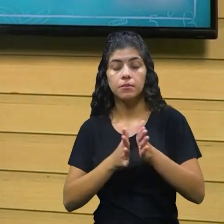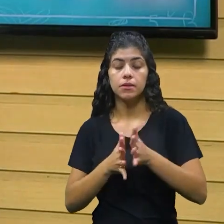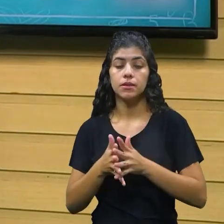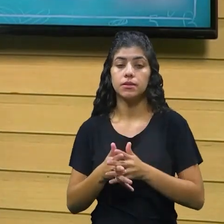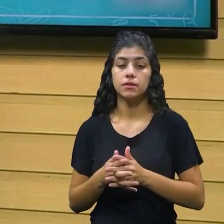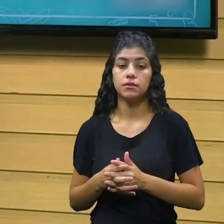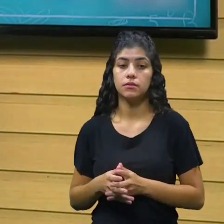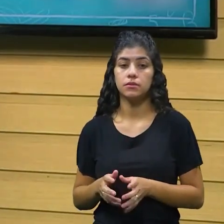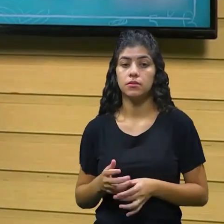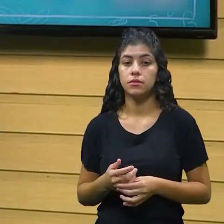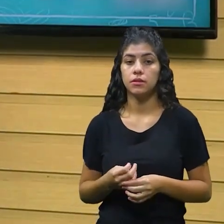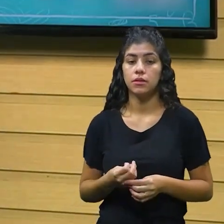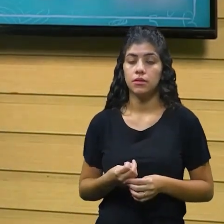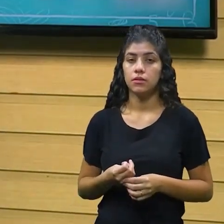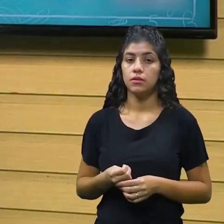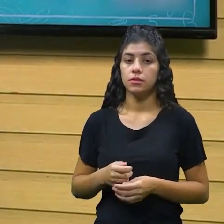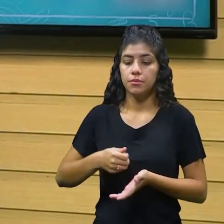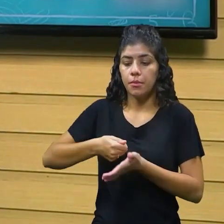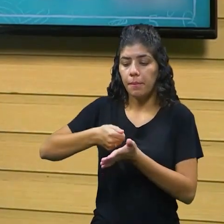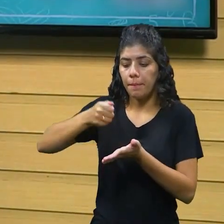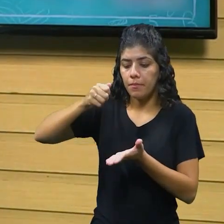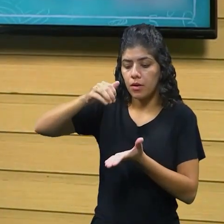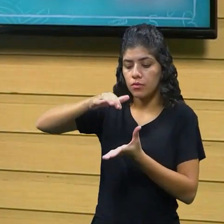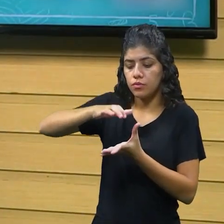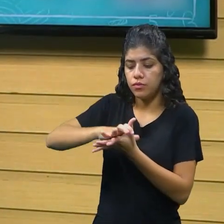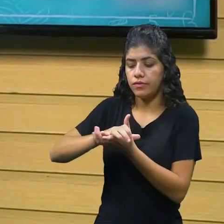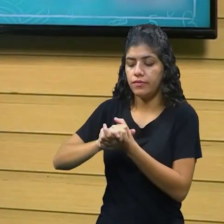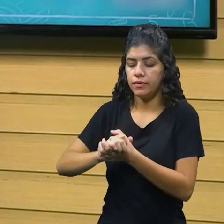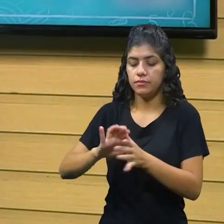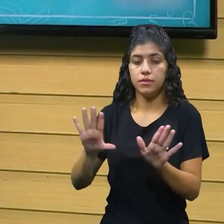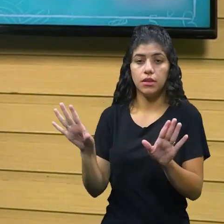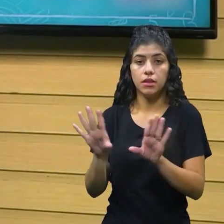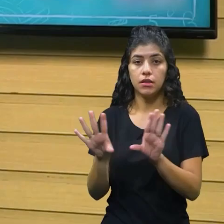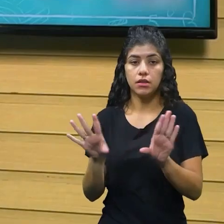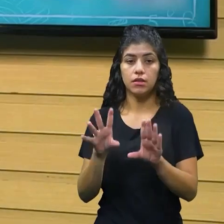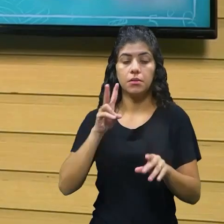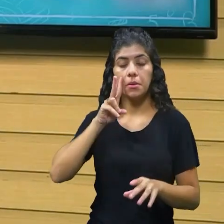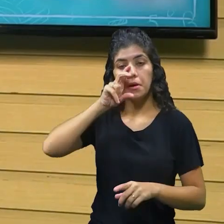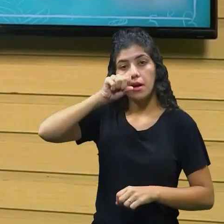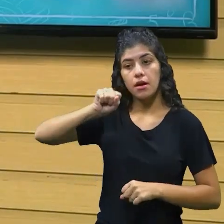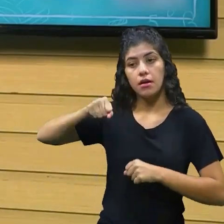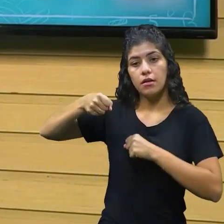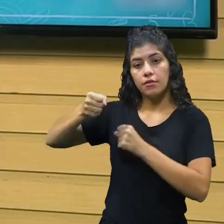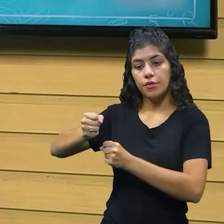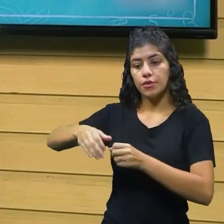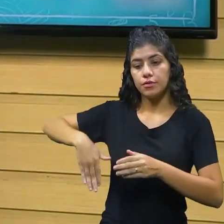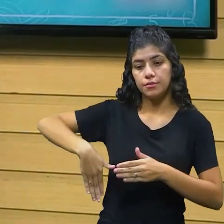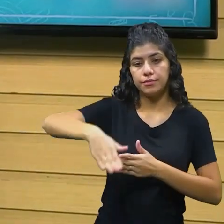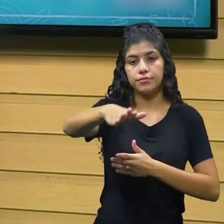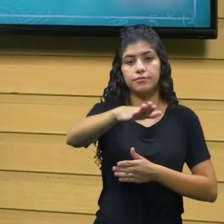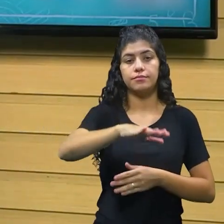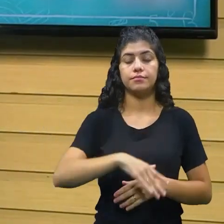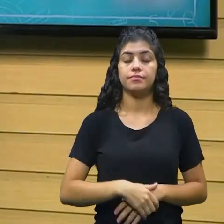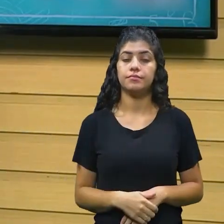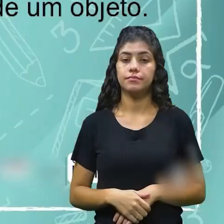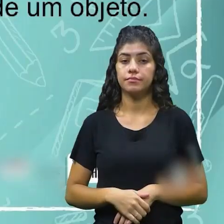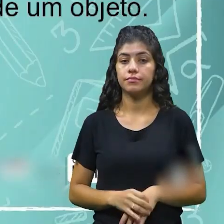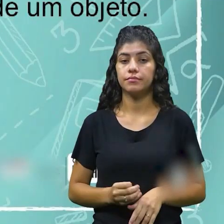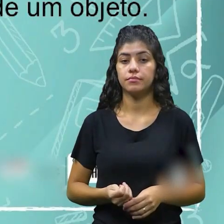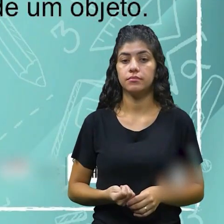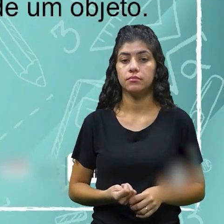força com potencial de deformidade. A força sendo aplicada em direção e sentido, tá